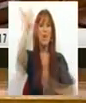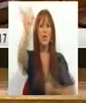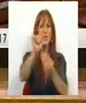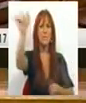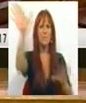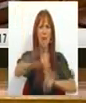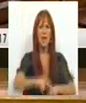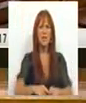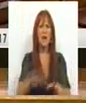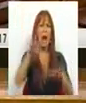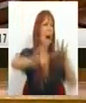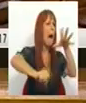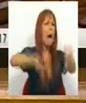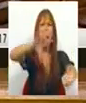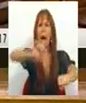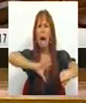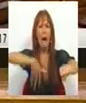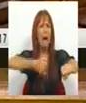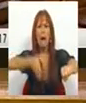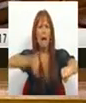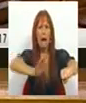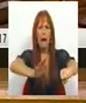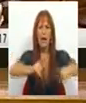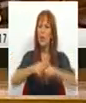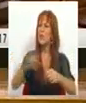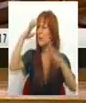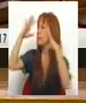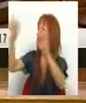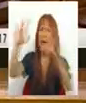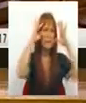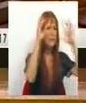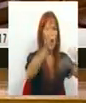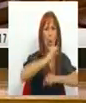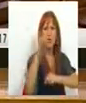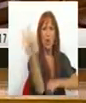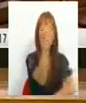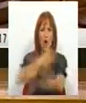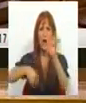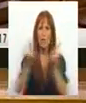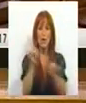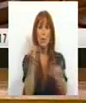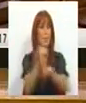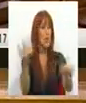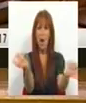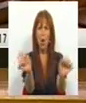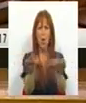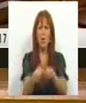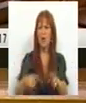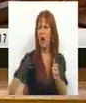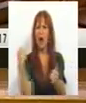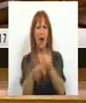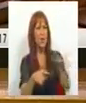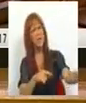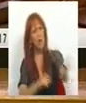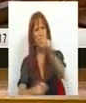qualificações, sem papões na globalização e sem extremismos contra a União Europeia, porque não é a ameaçar